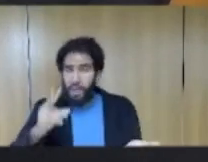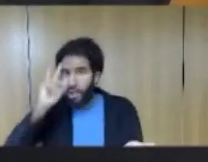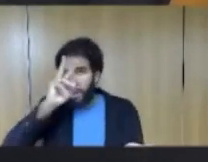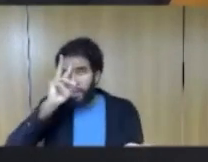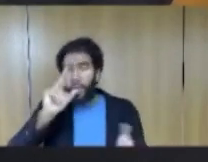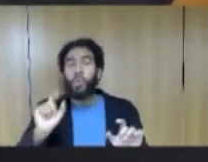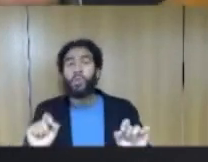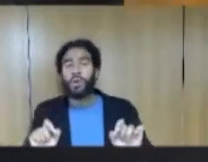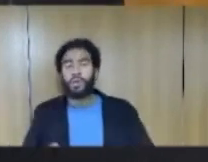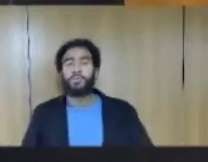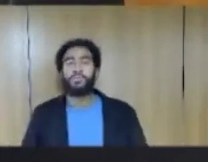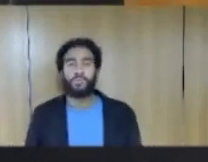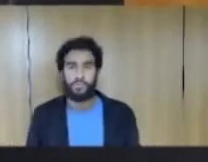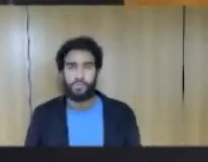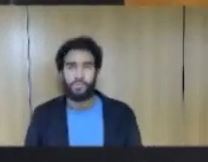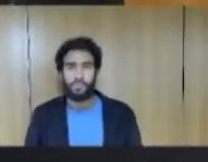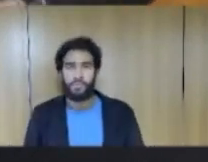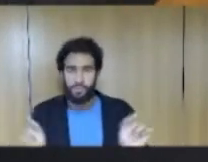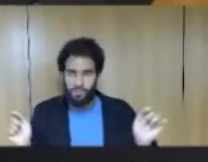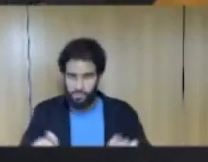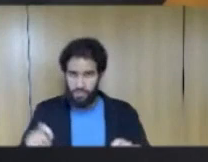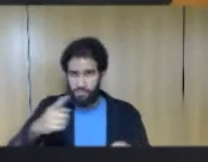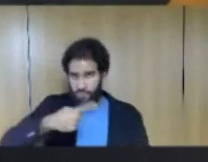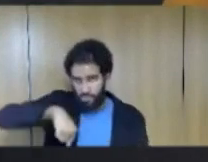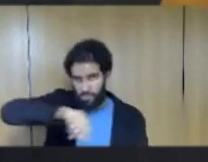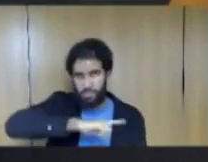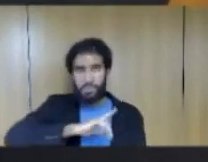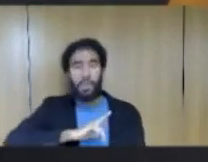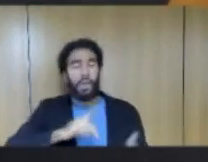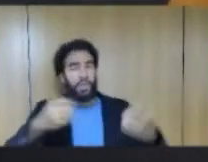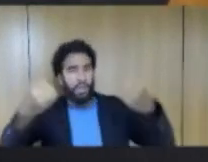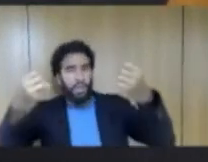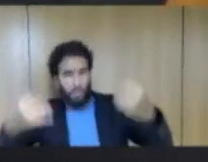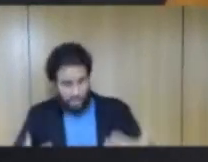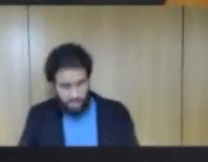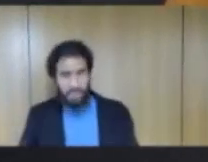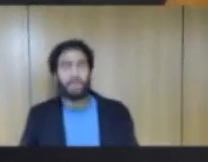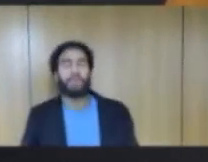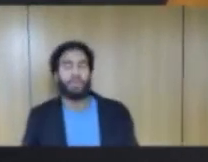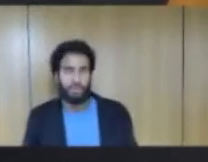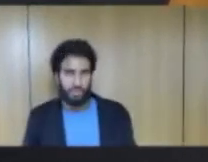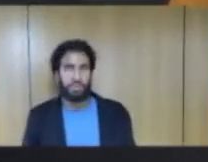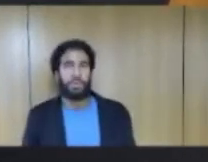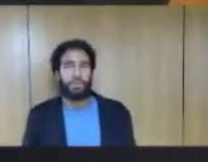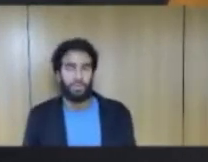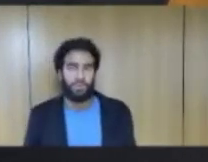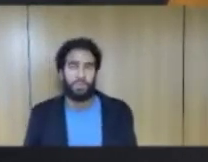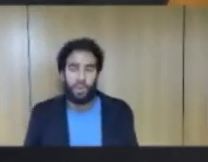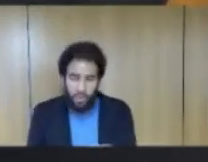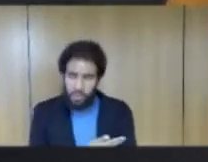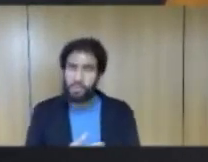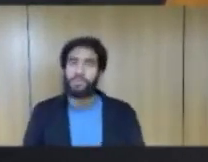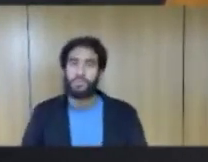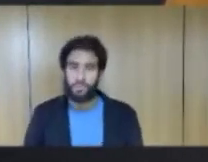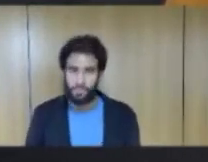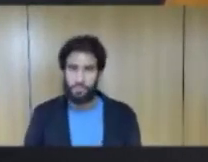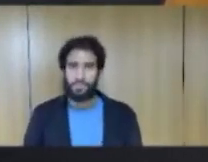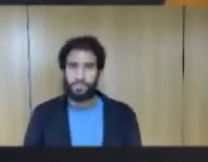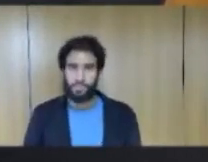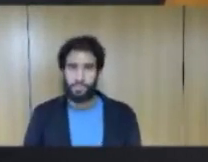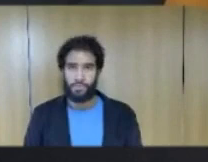permite que nós tenhamos com esclarecimento definitivo Que ocorrerá uma